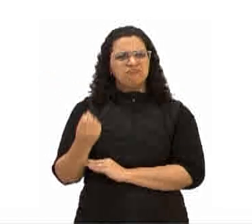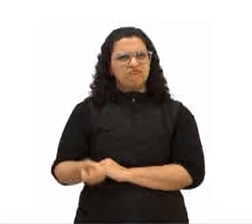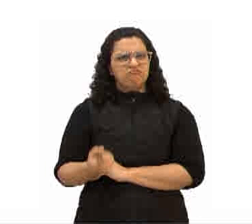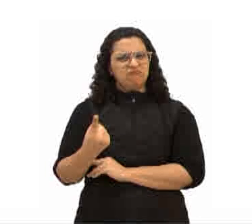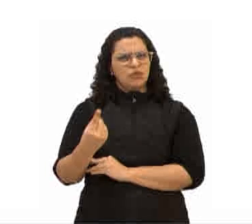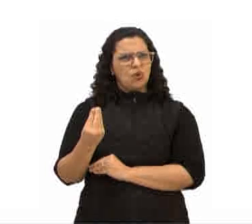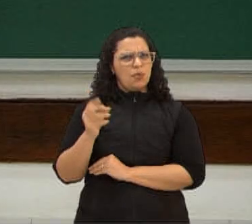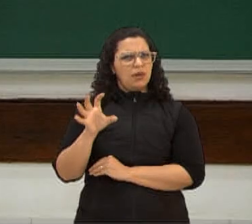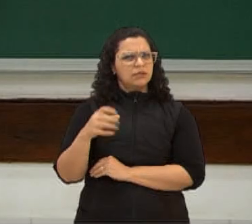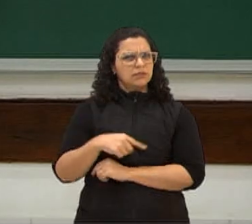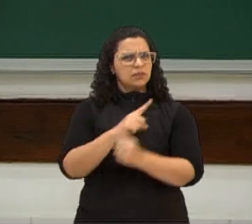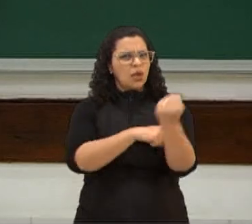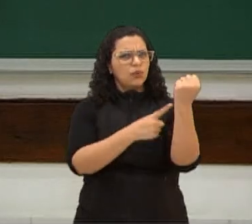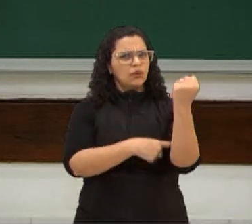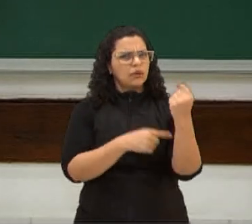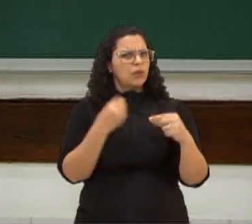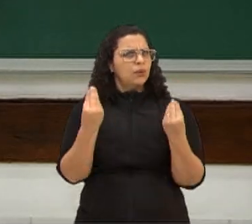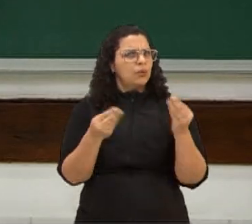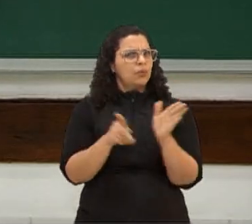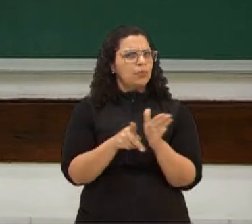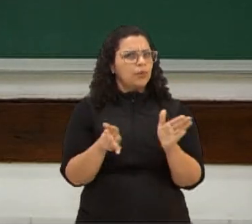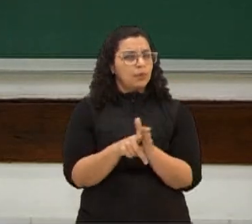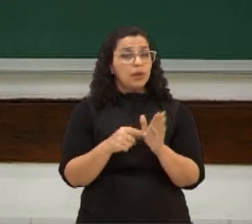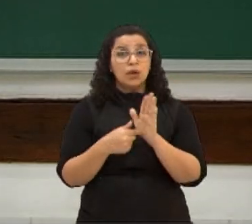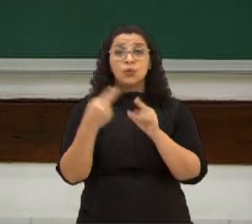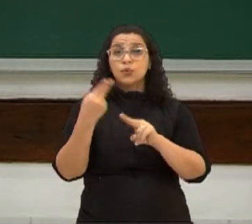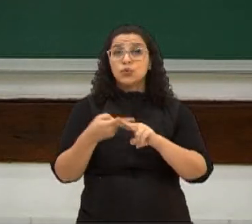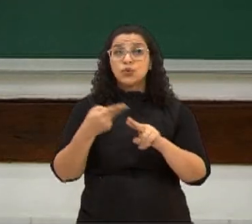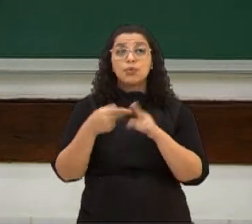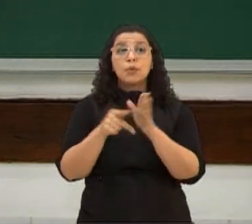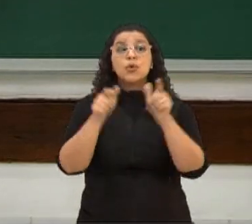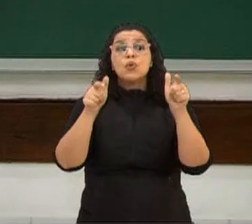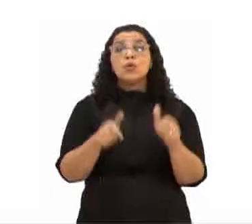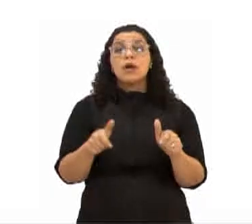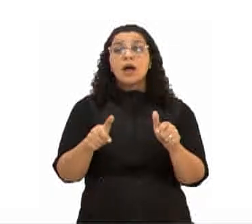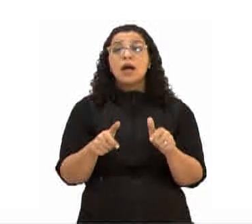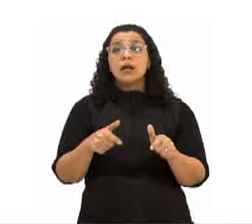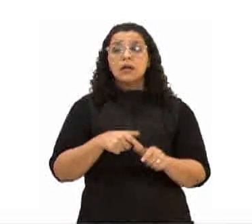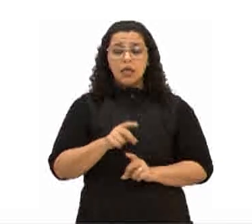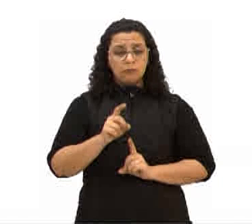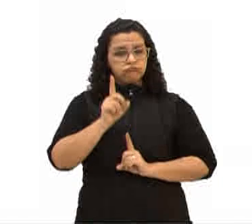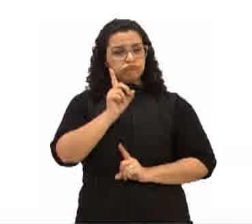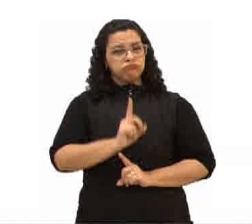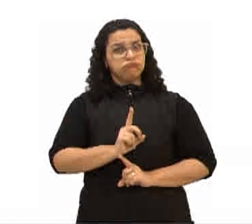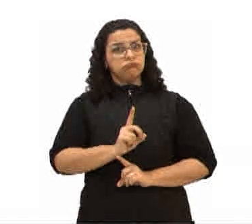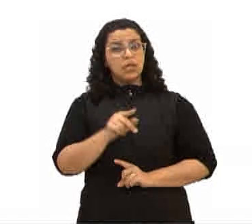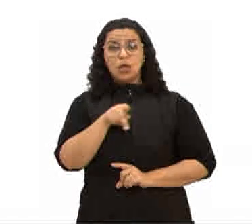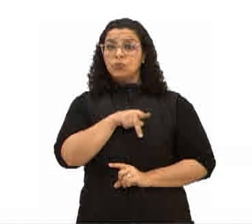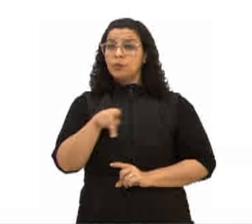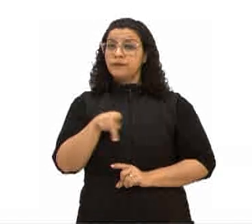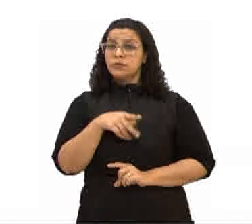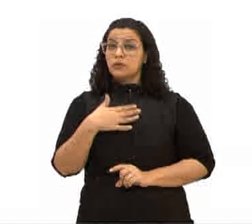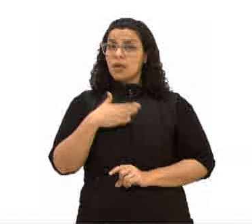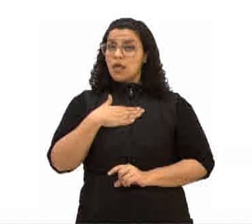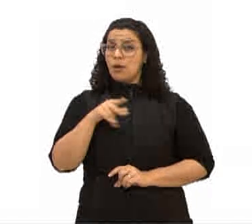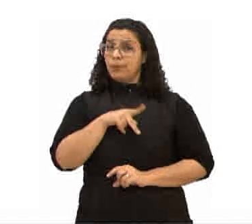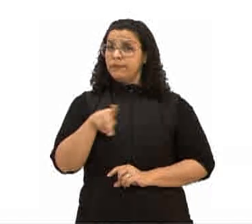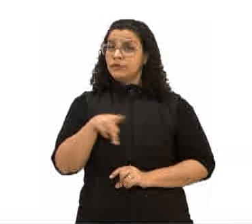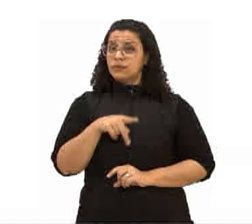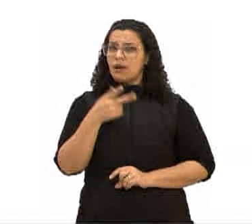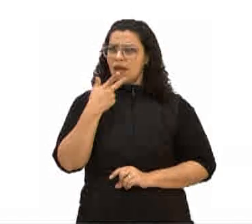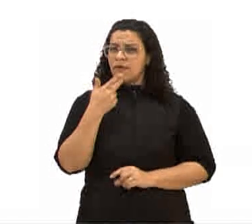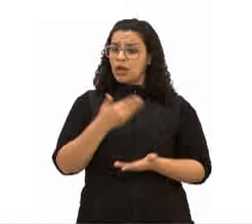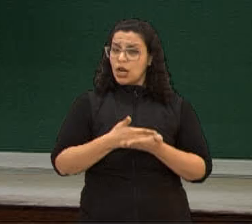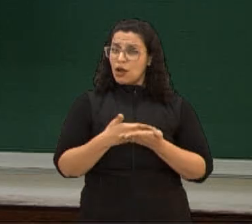estratégia de autoridade? Ou seja, utilizou-se de seu lugar de fala, no caso, professora. Vocês perceberam